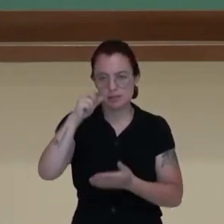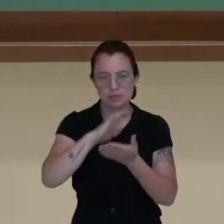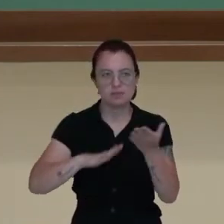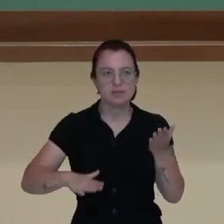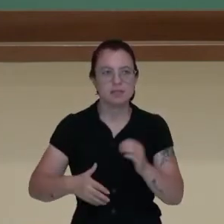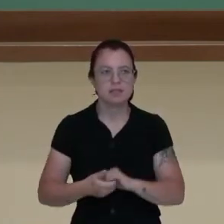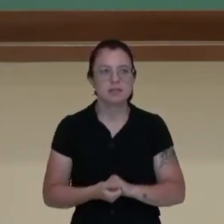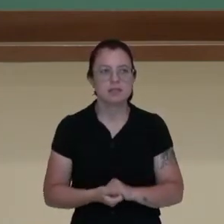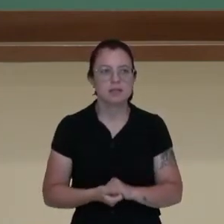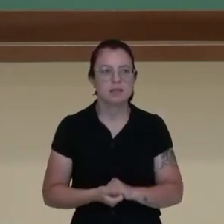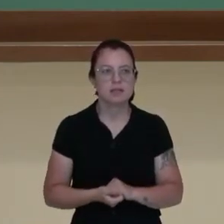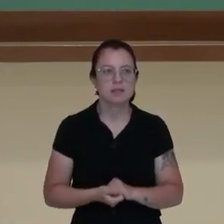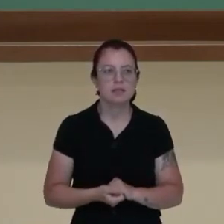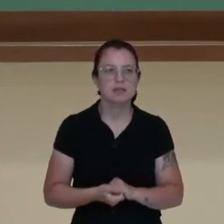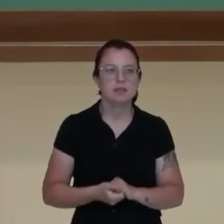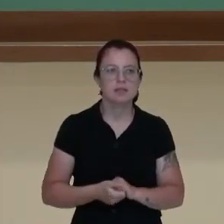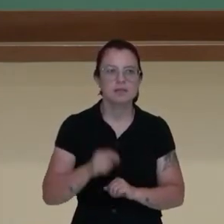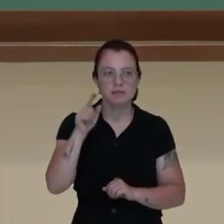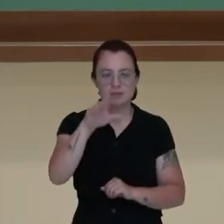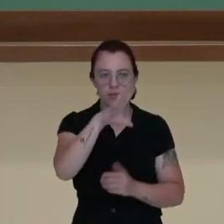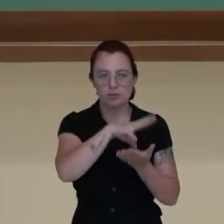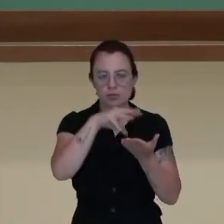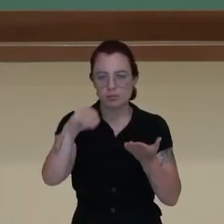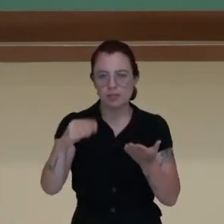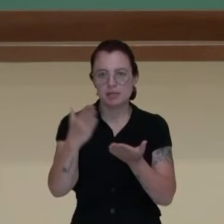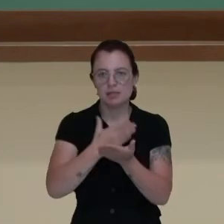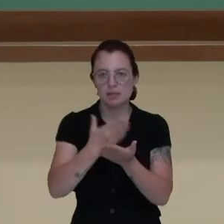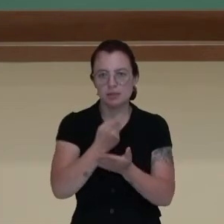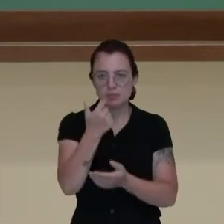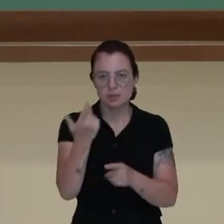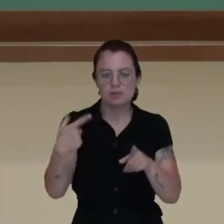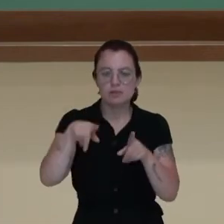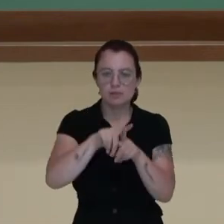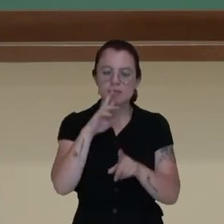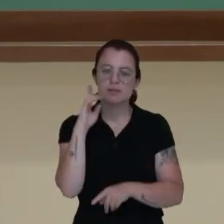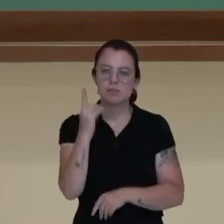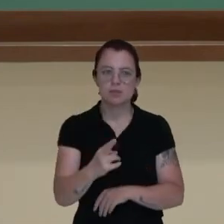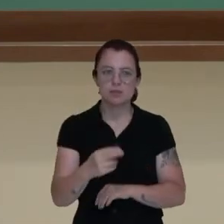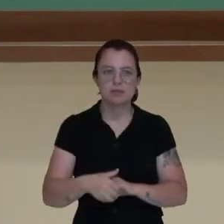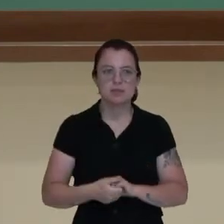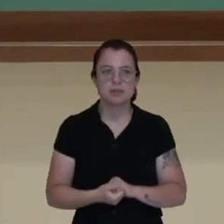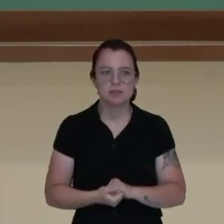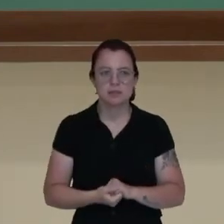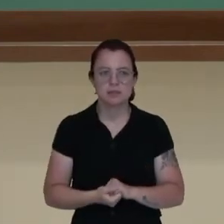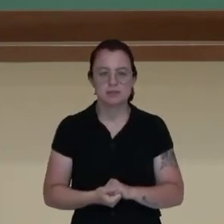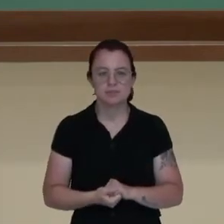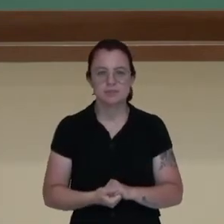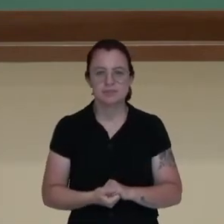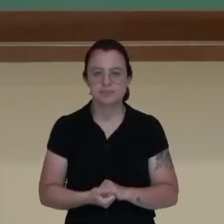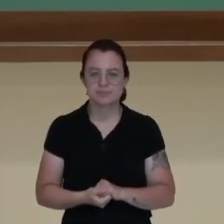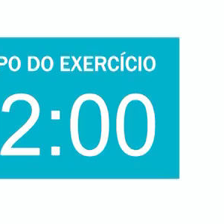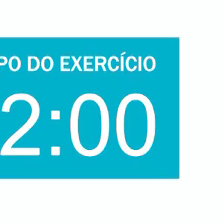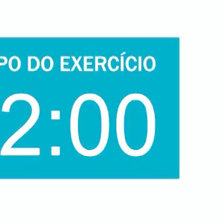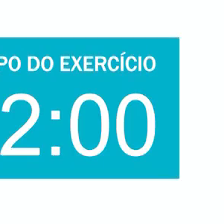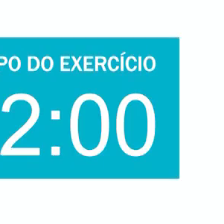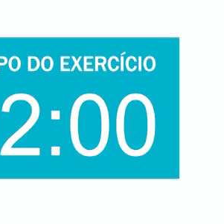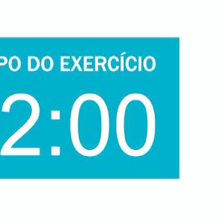atividade, né? Quero que vocês copiem e respondam no caderno de vocês. Já voltamos para ver se está tudo certo.